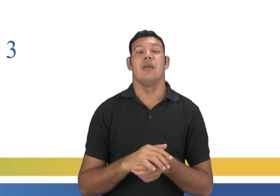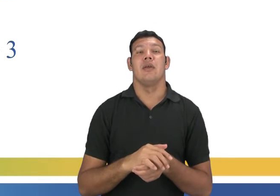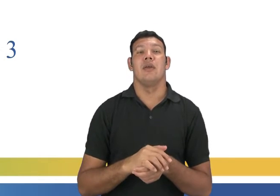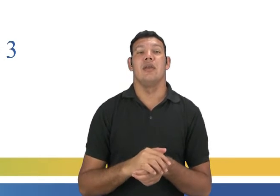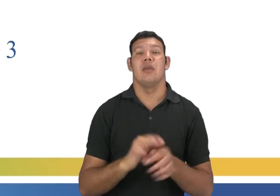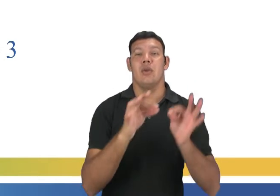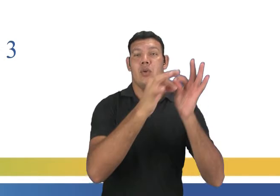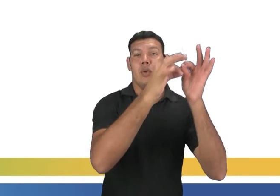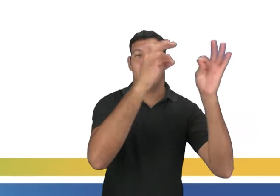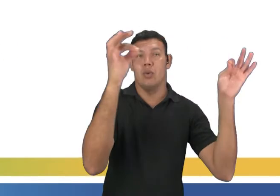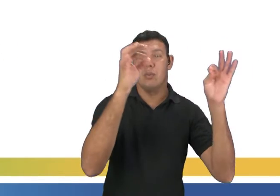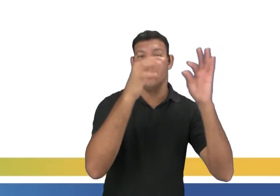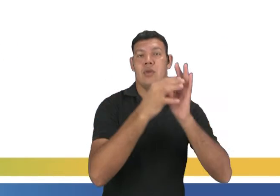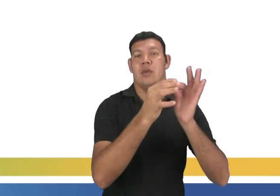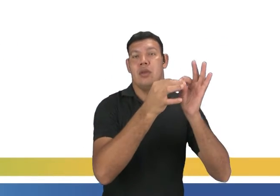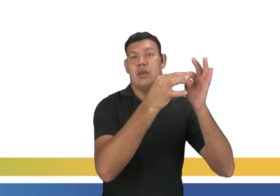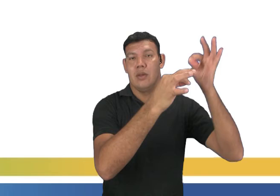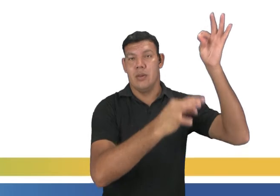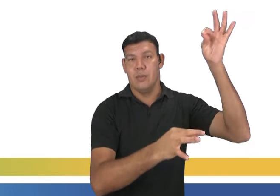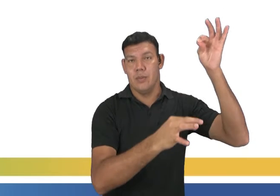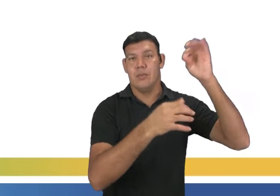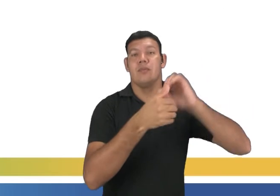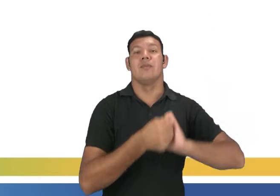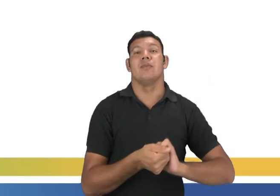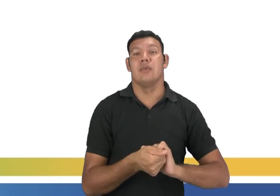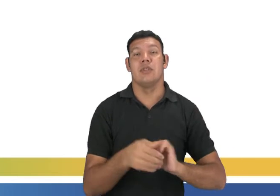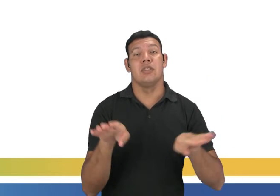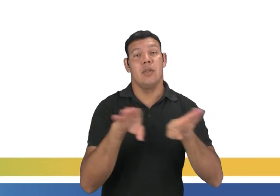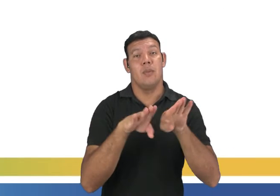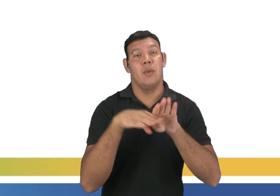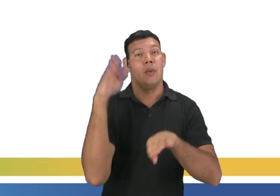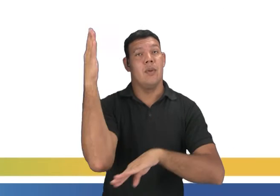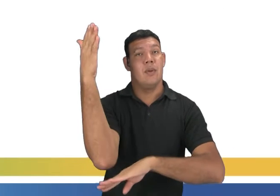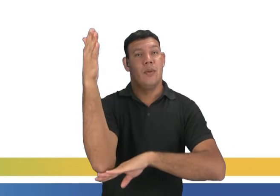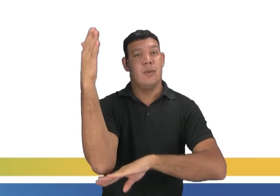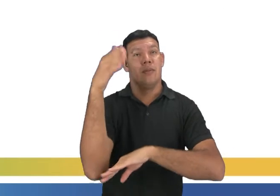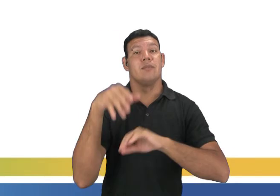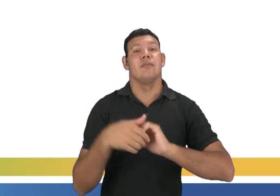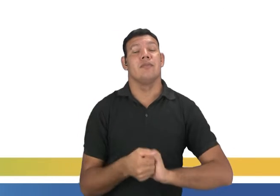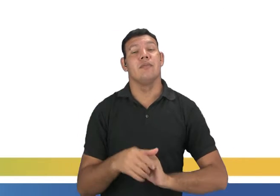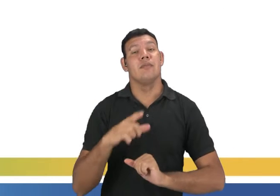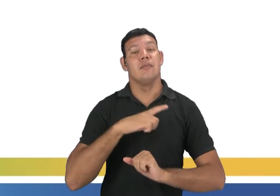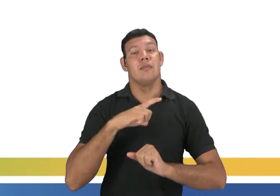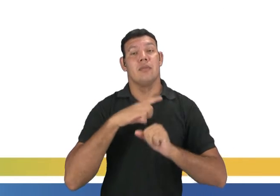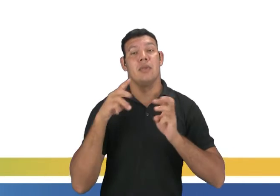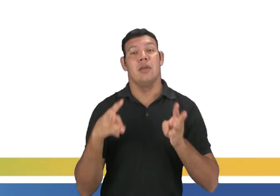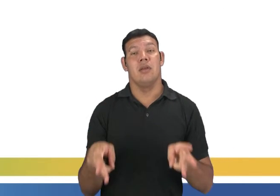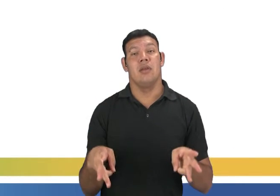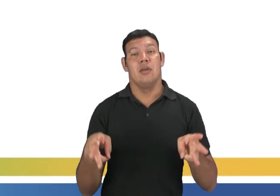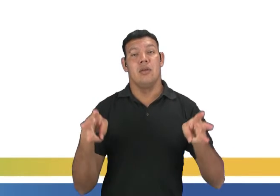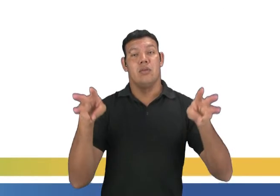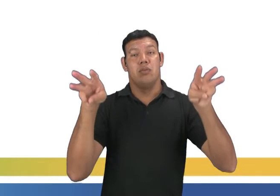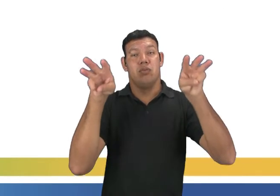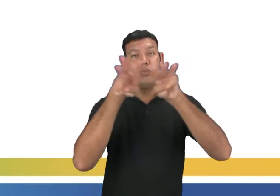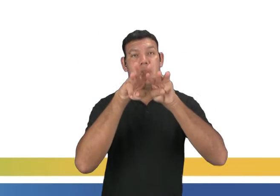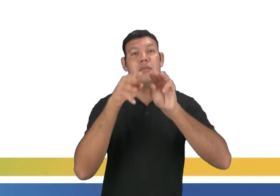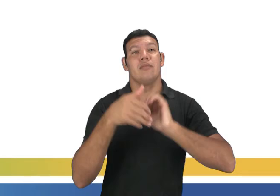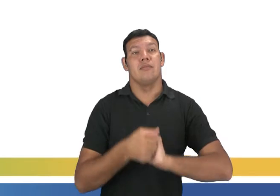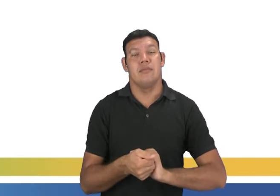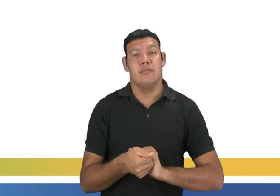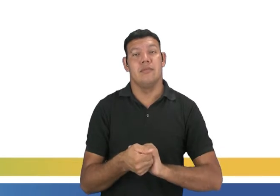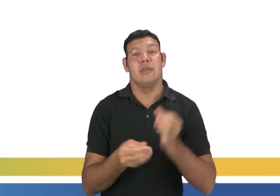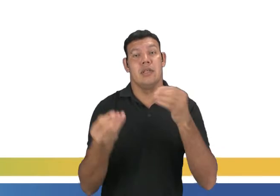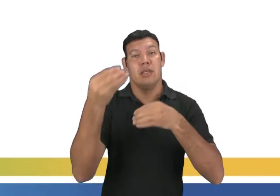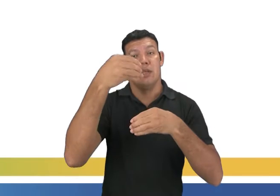todas. Agora, os tipos de ondas. Nós vamos ter as ondas mecânicas. Dentro